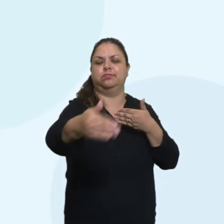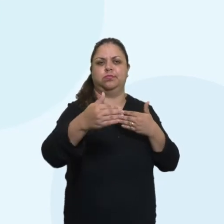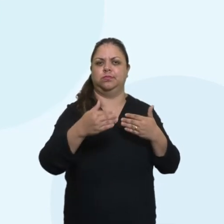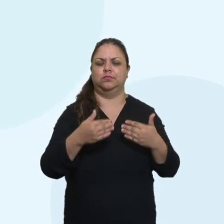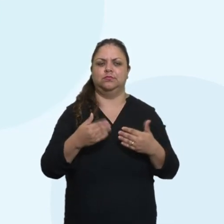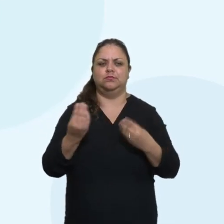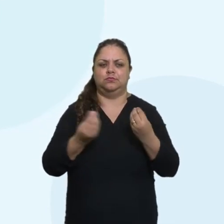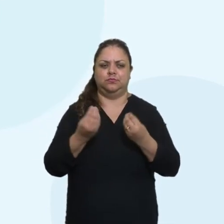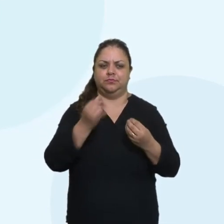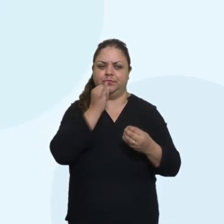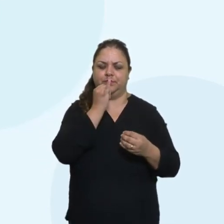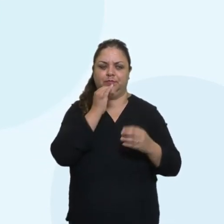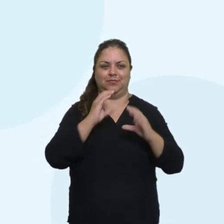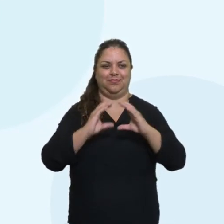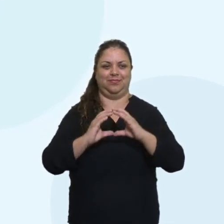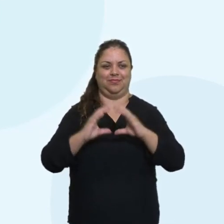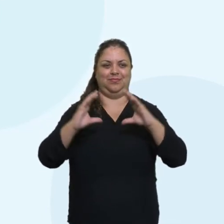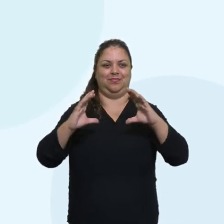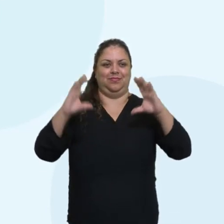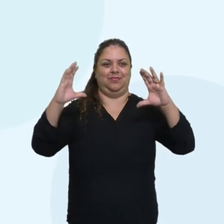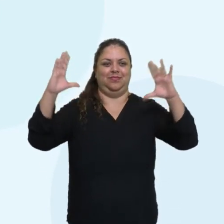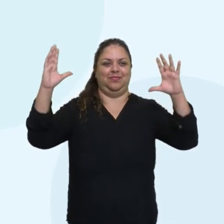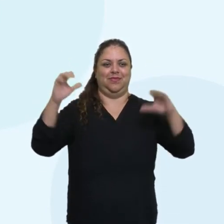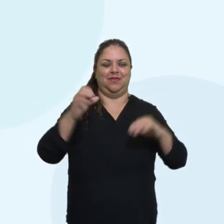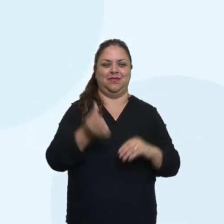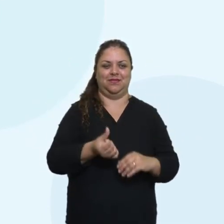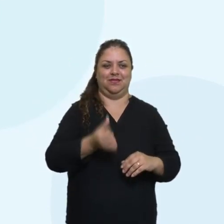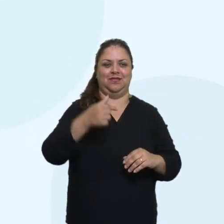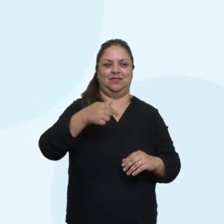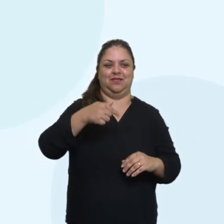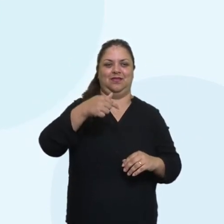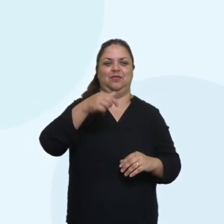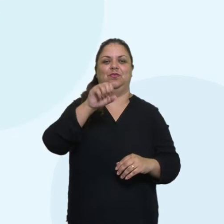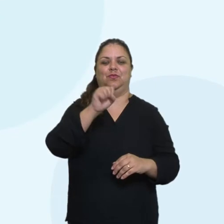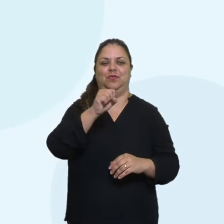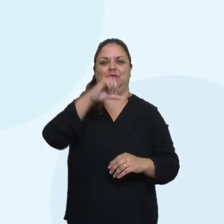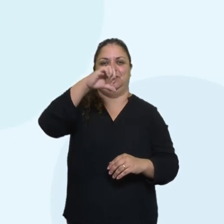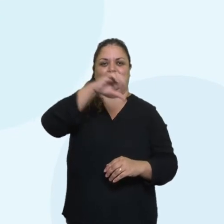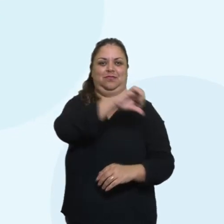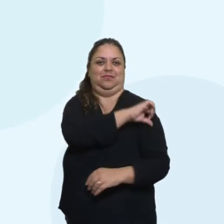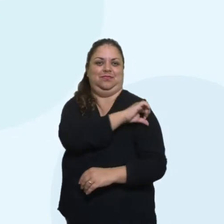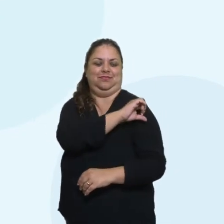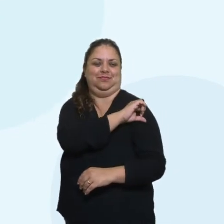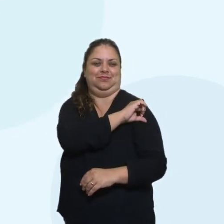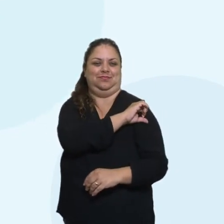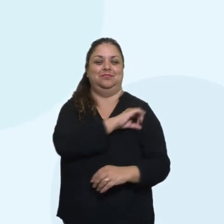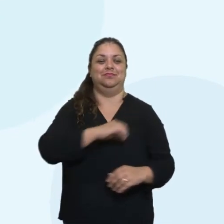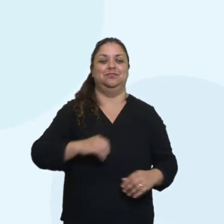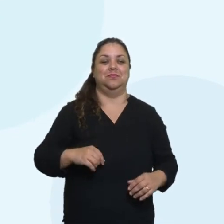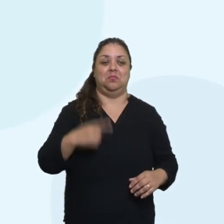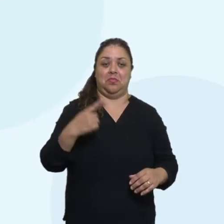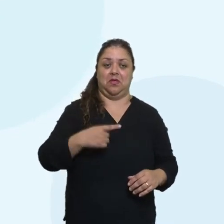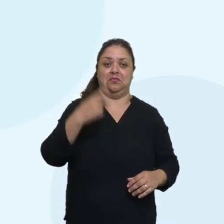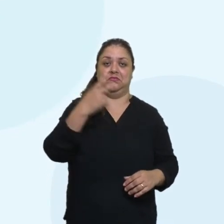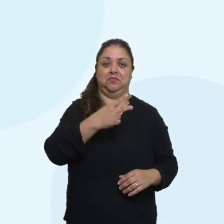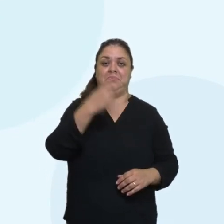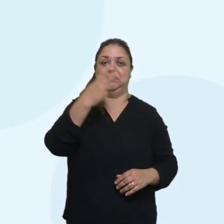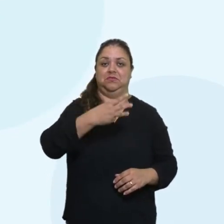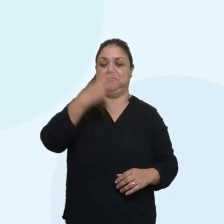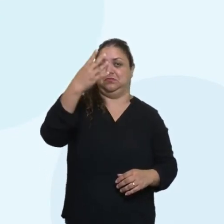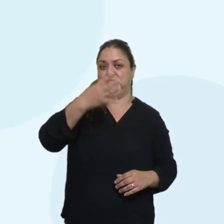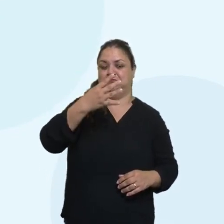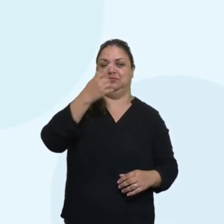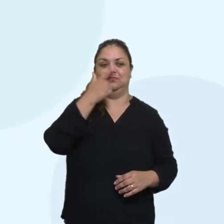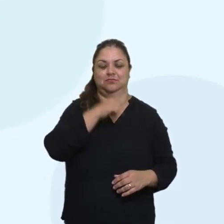eu tenho aqui 6º 7º 8º 9º e progressão eu tenho então primeiro segundo terceiro e quarto mas na verdade isso